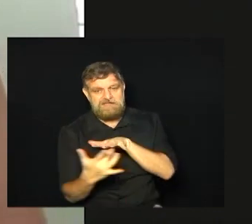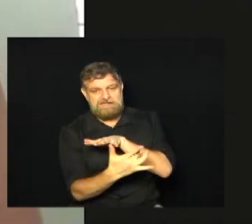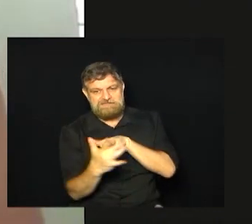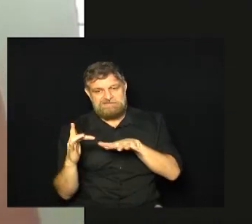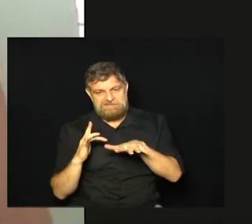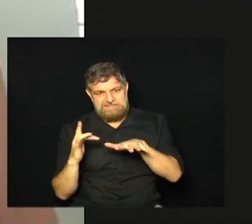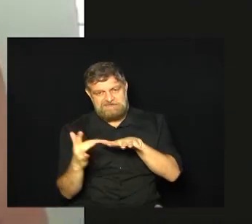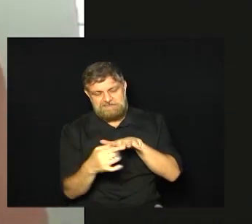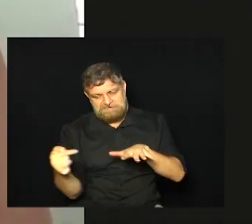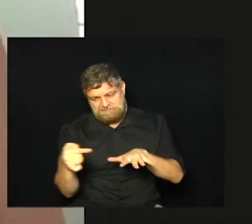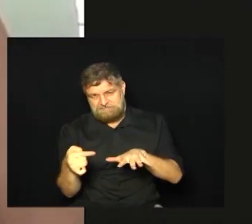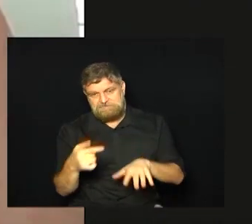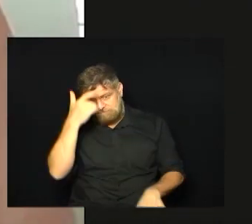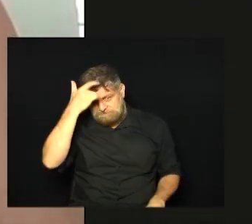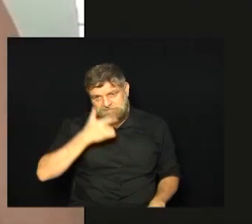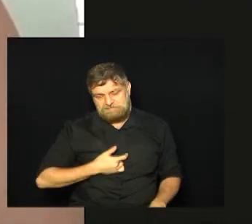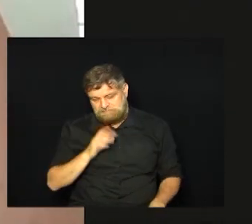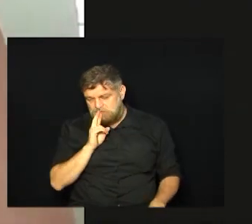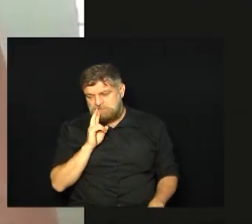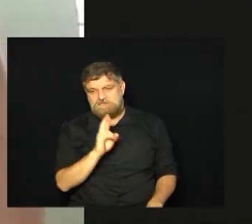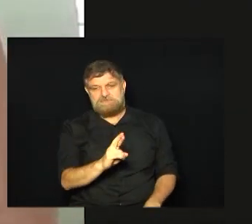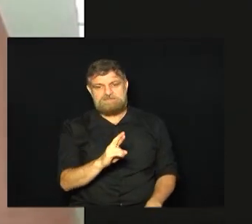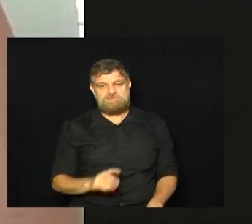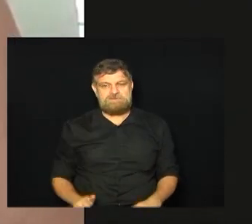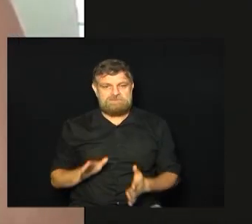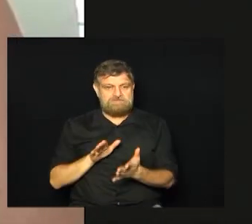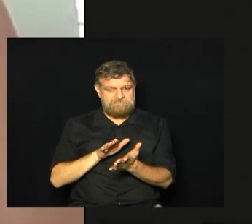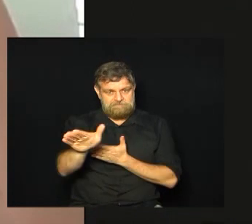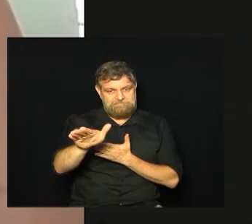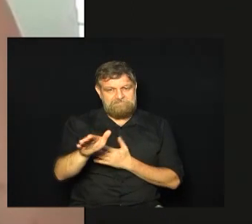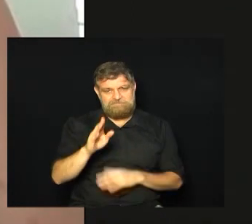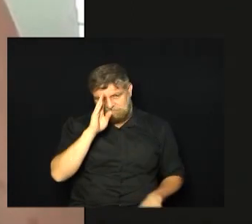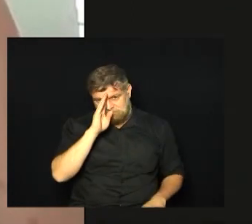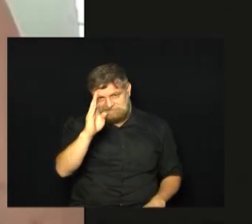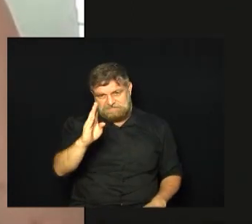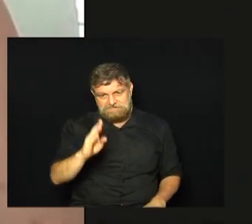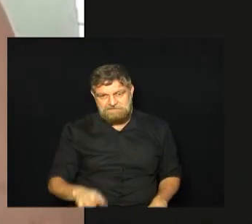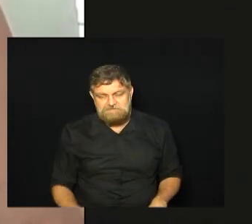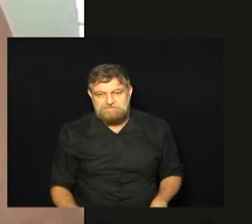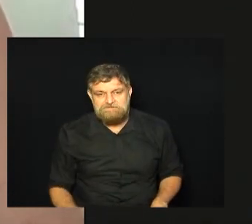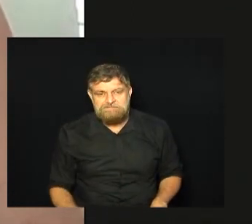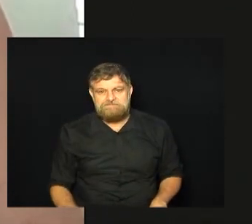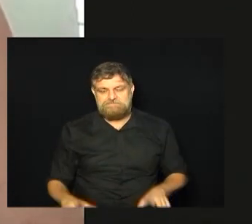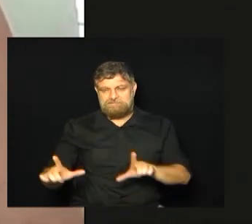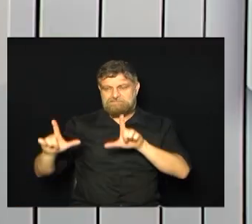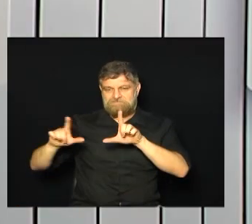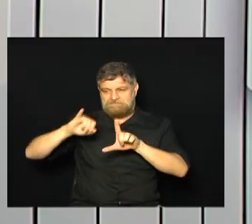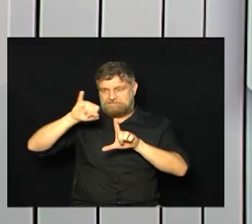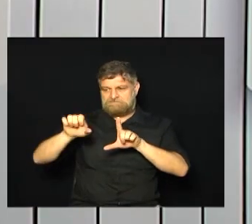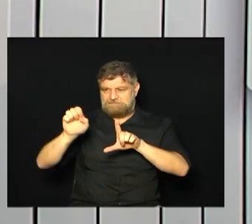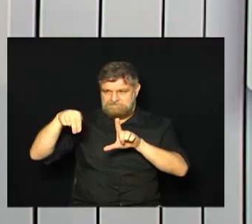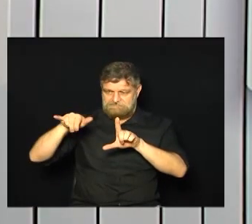né? Que eu envio também diretamente. Jenny Ruggeroni,